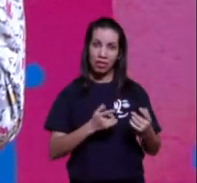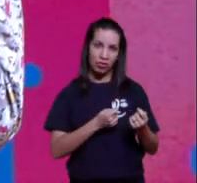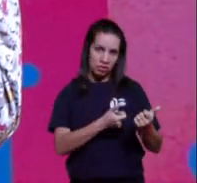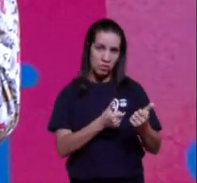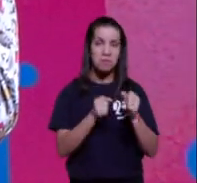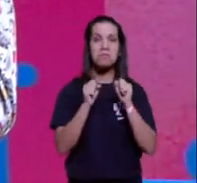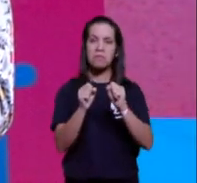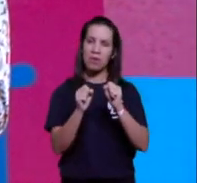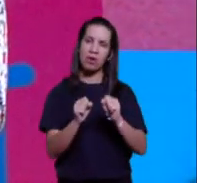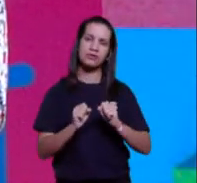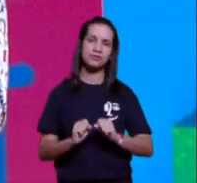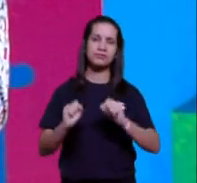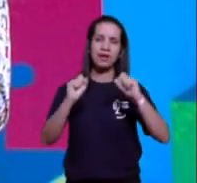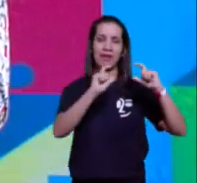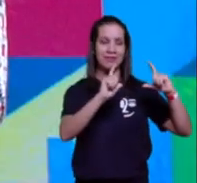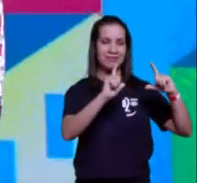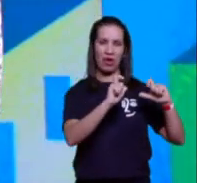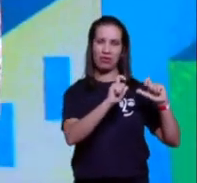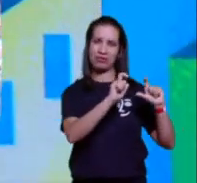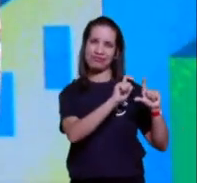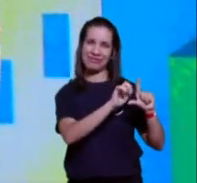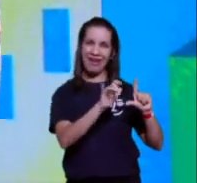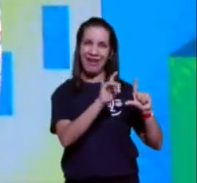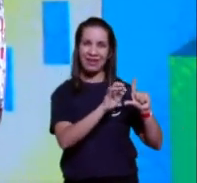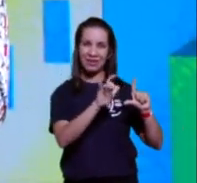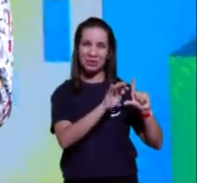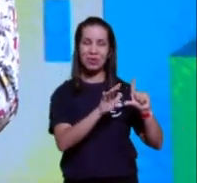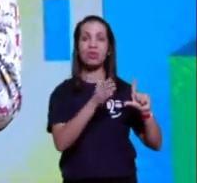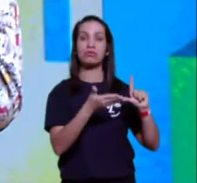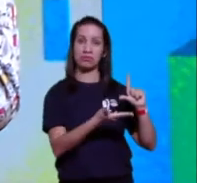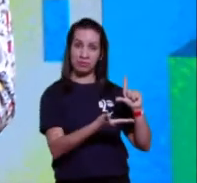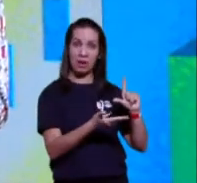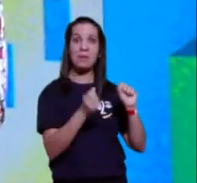entrar, faz uma foto ali do QR Code na tela, ou então você entra no